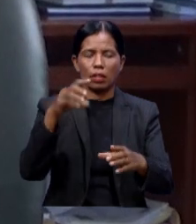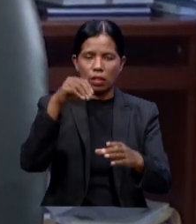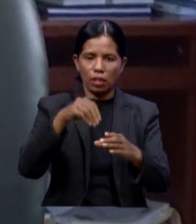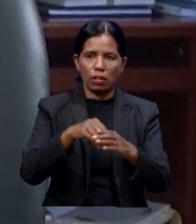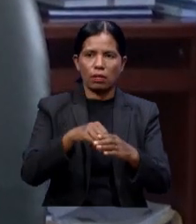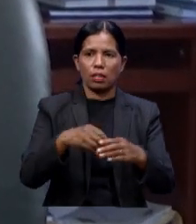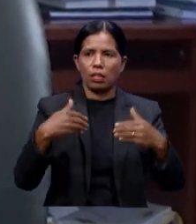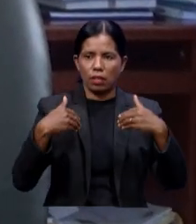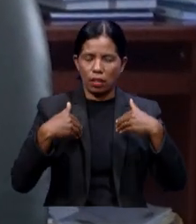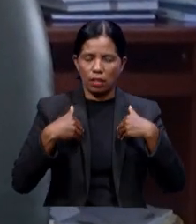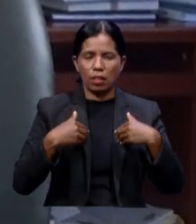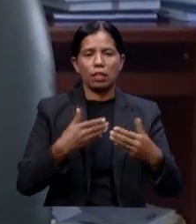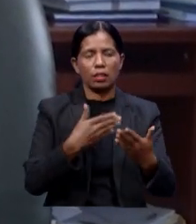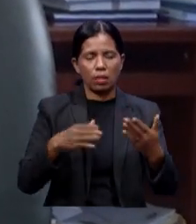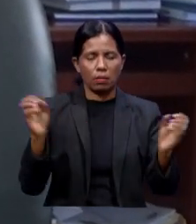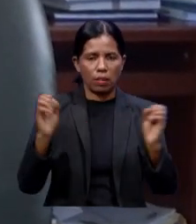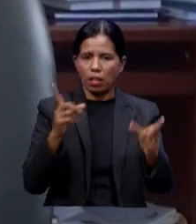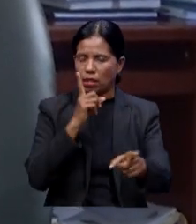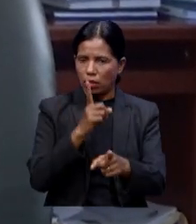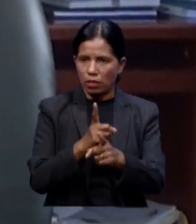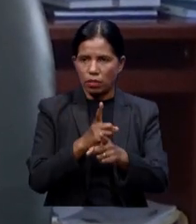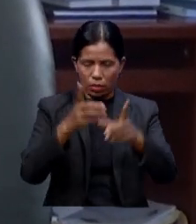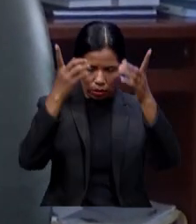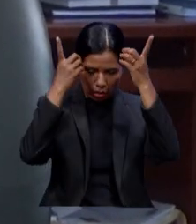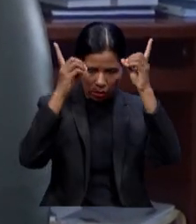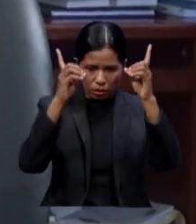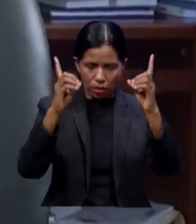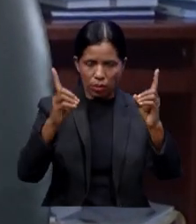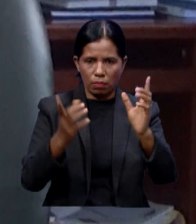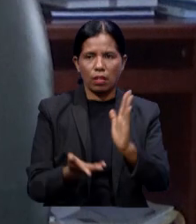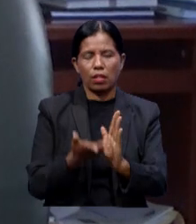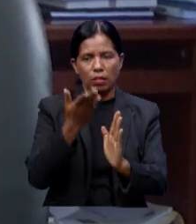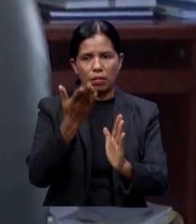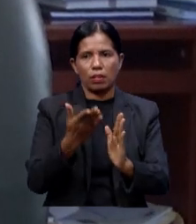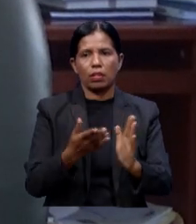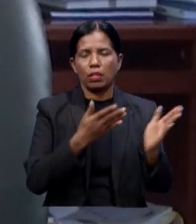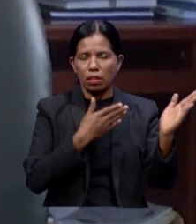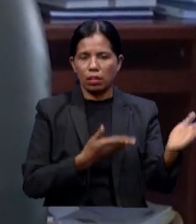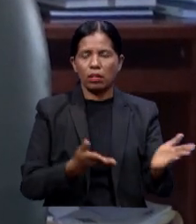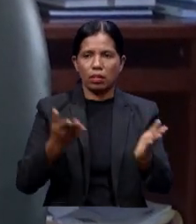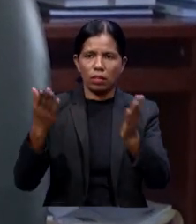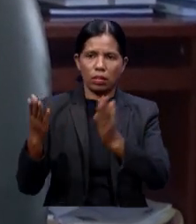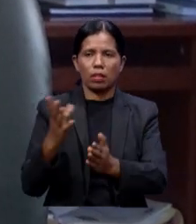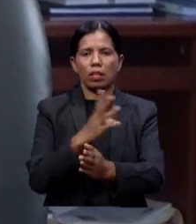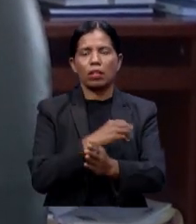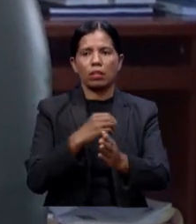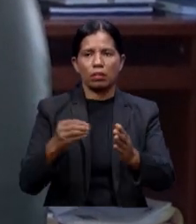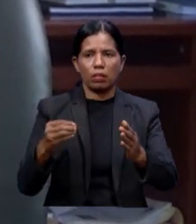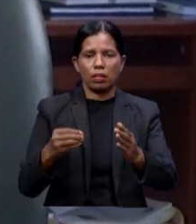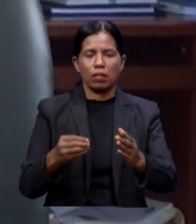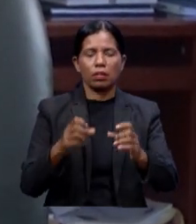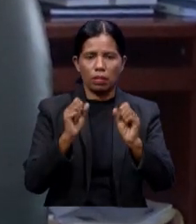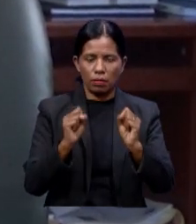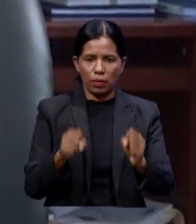detekta botruma maka lalos ne decisão plenária mak asliu selur mai teknik sel selur mai he plenari hodi